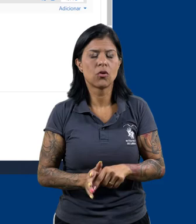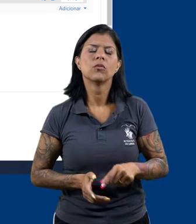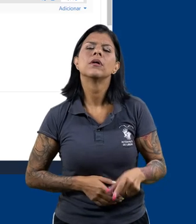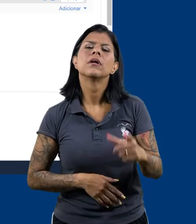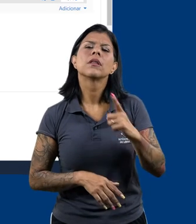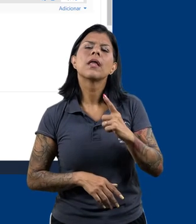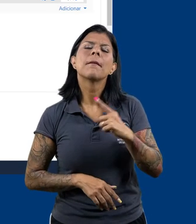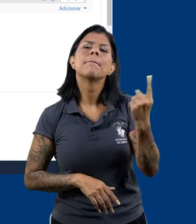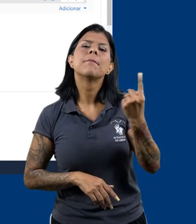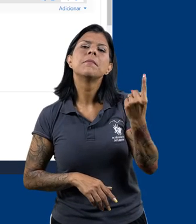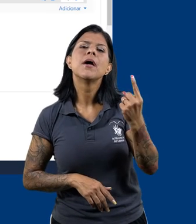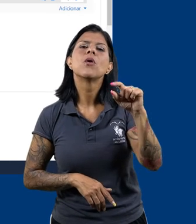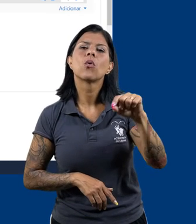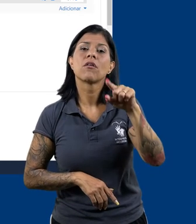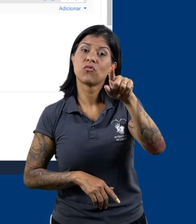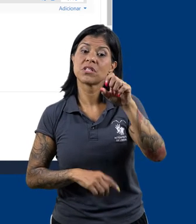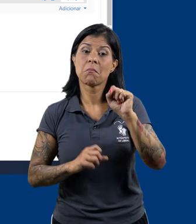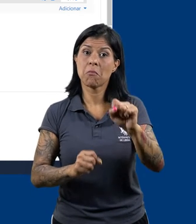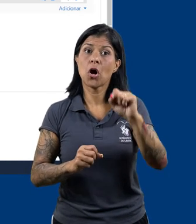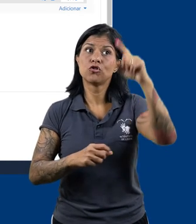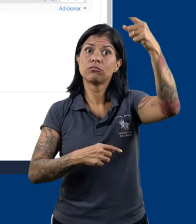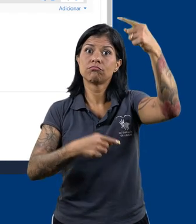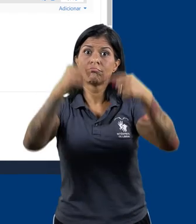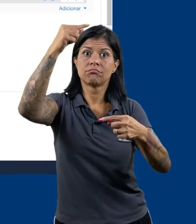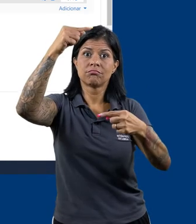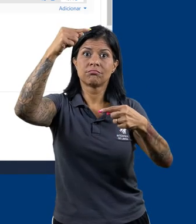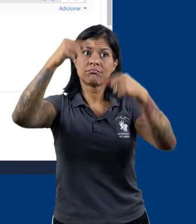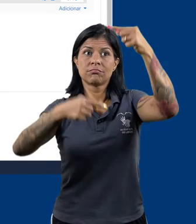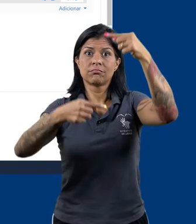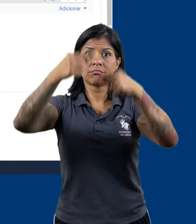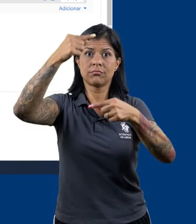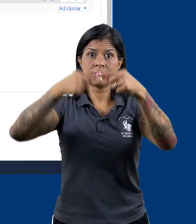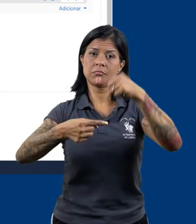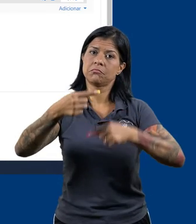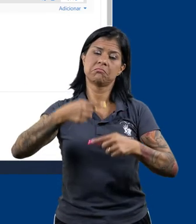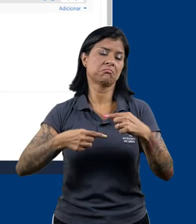que podemos fazer com as questões é alterar sua ordem.